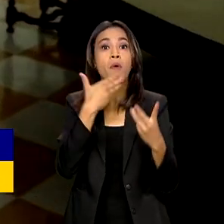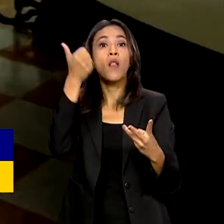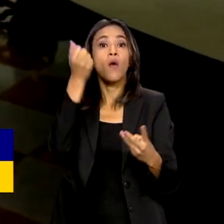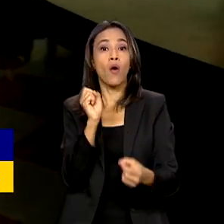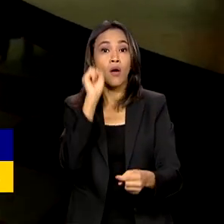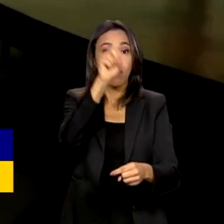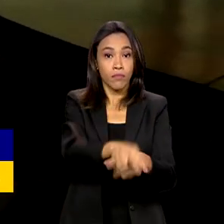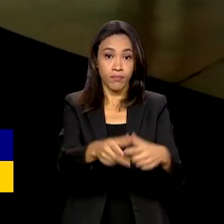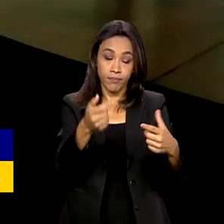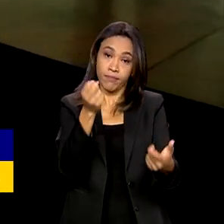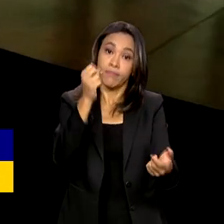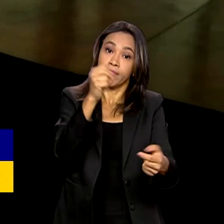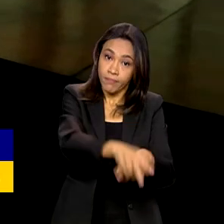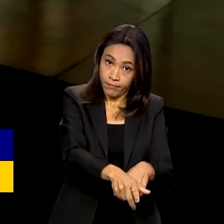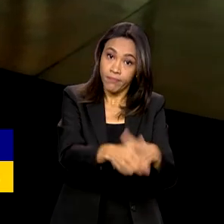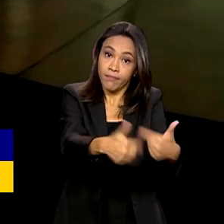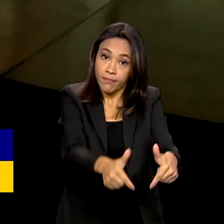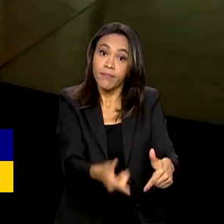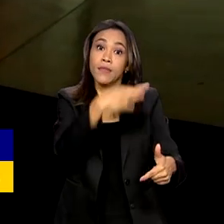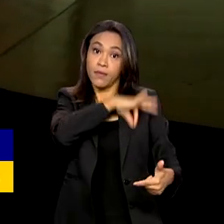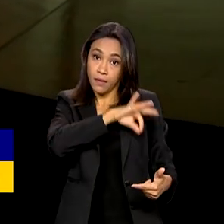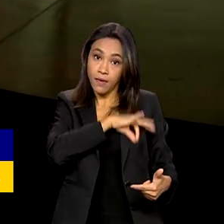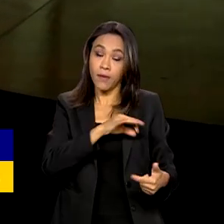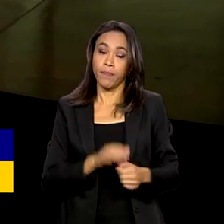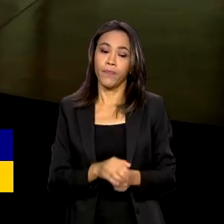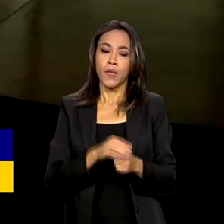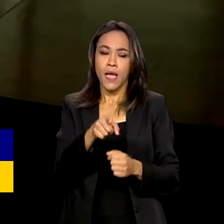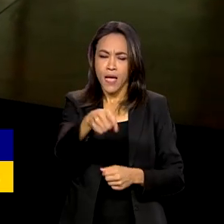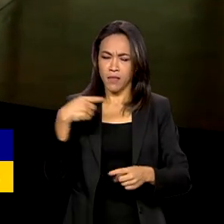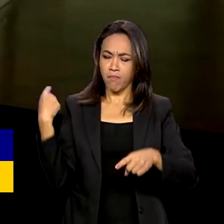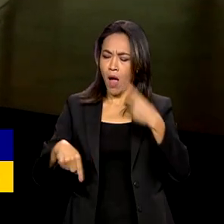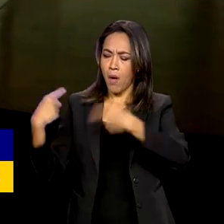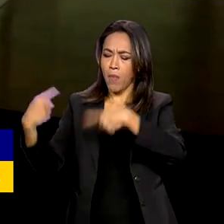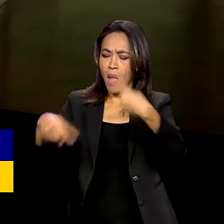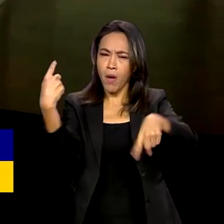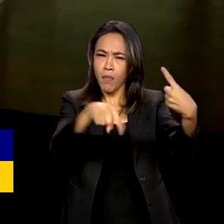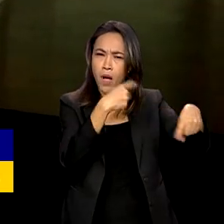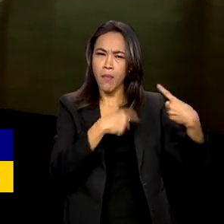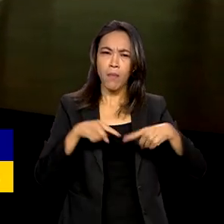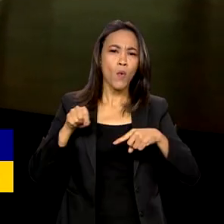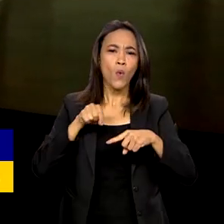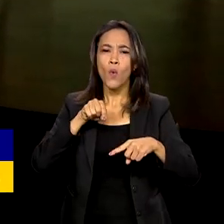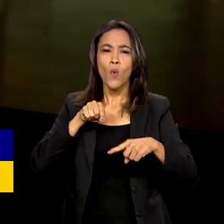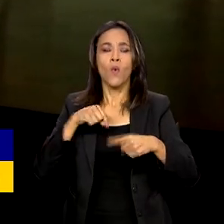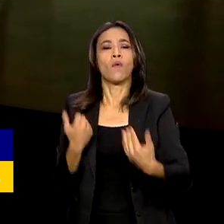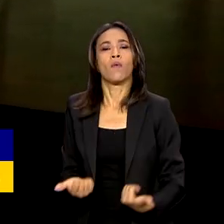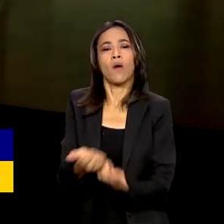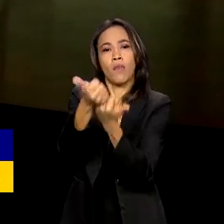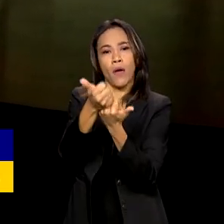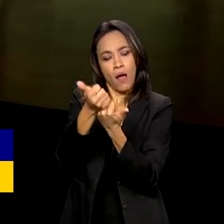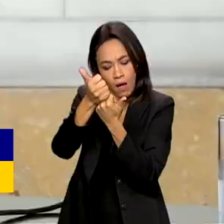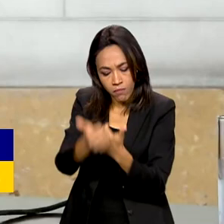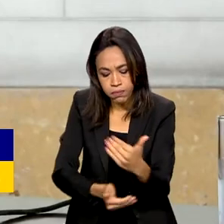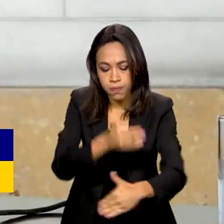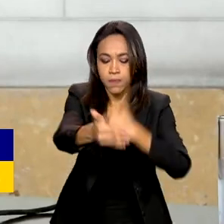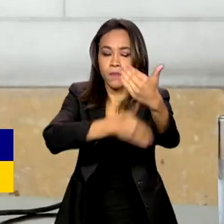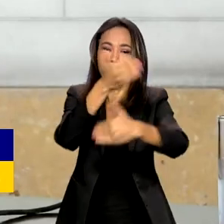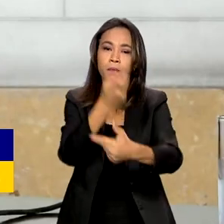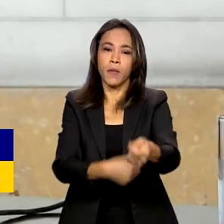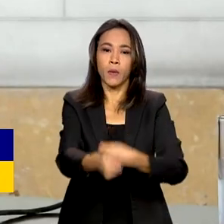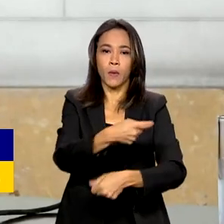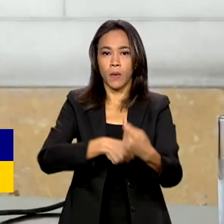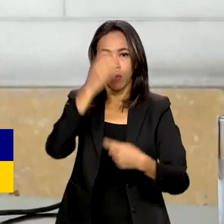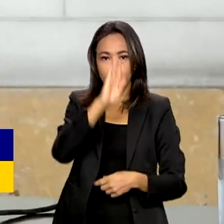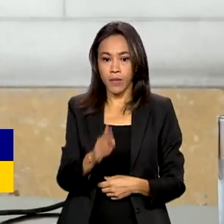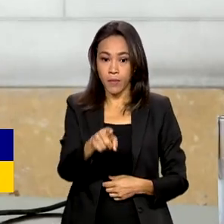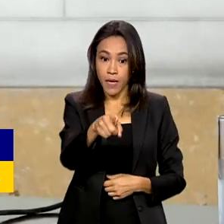de emprego e renda. Para o ministro, o debate vai proporcionar avanços para a economia brasileira. Começam a gerar